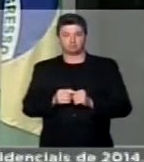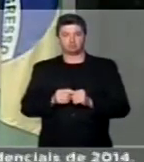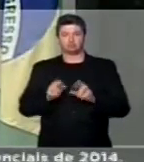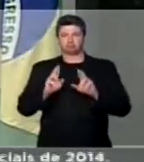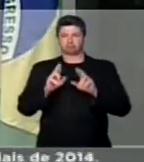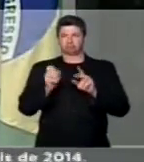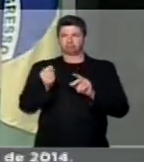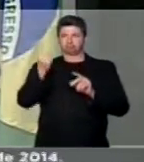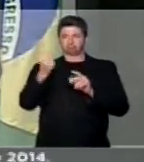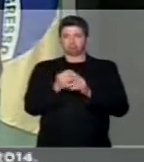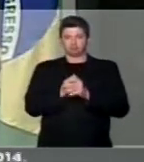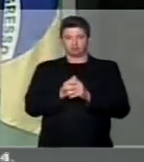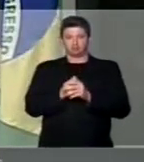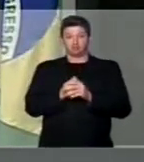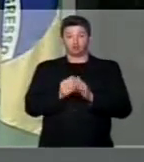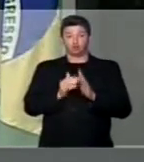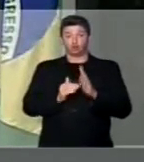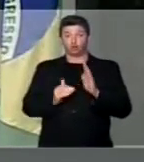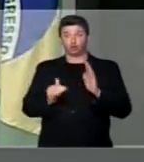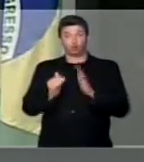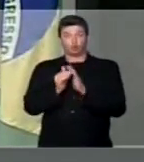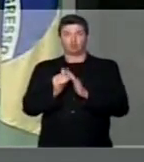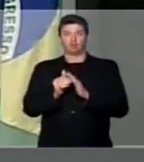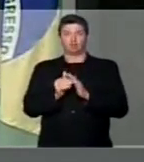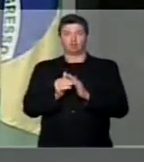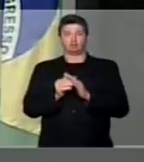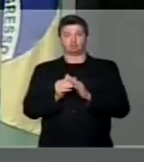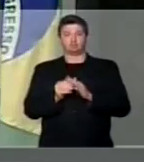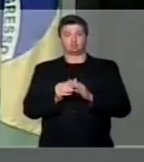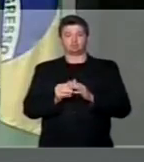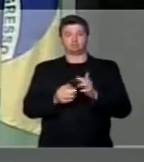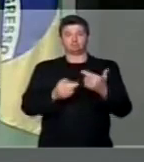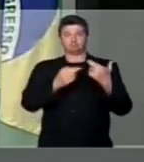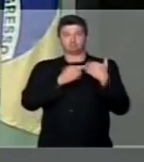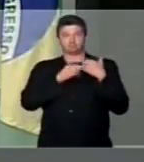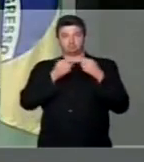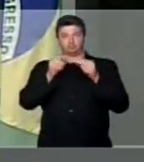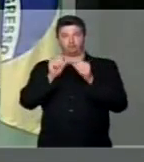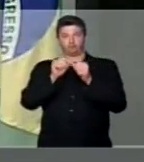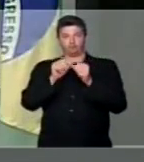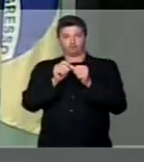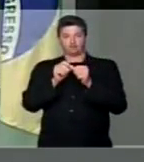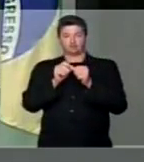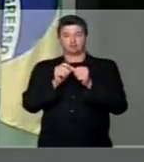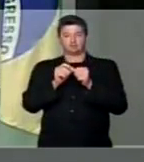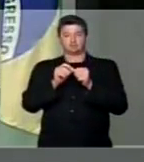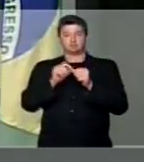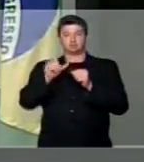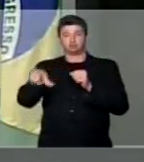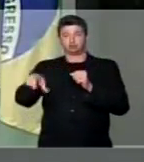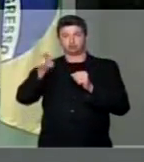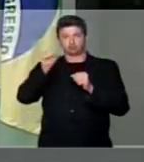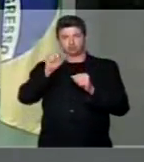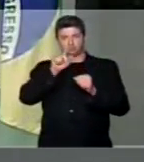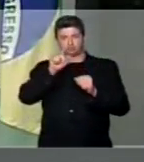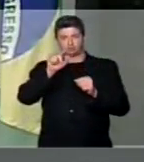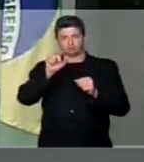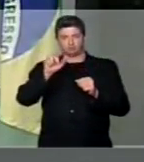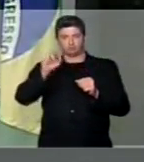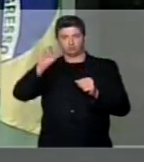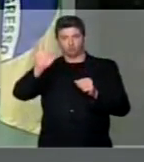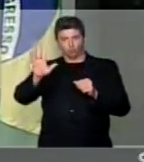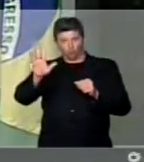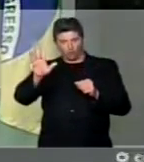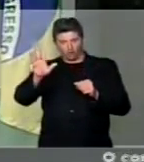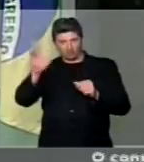de forma absolutamente de desvio de função, ao indicar o presidente ou